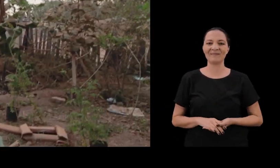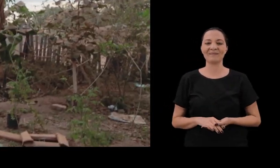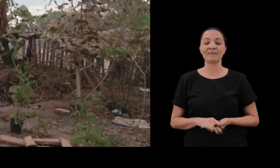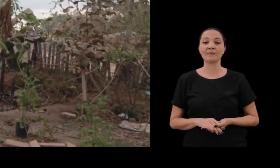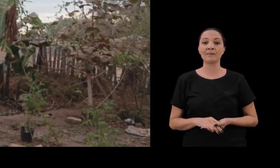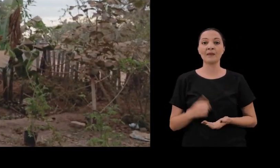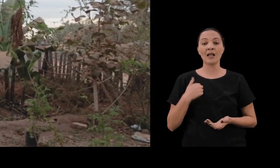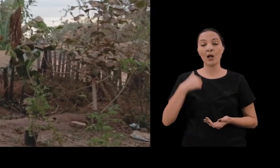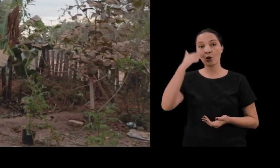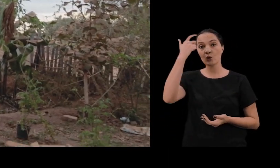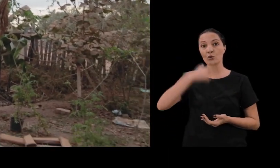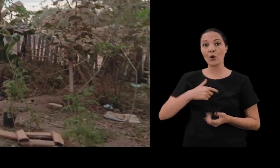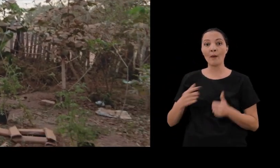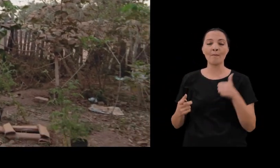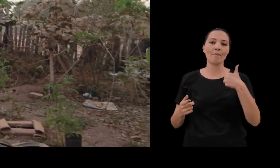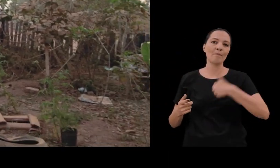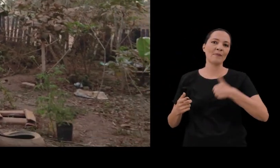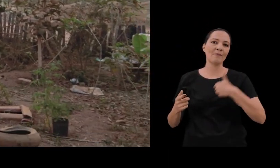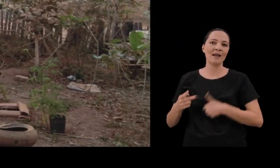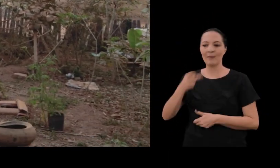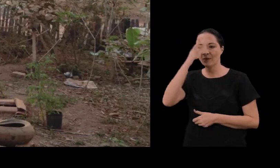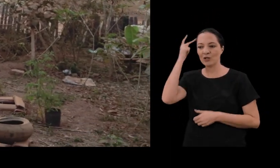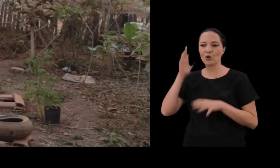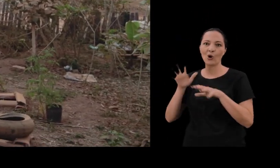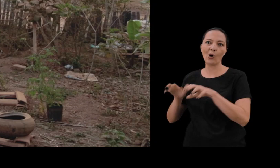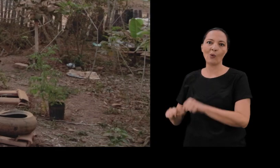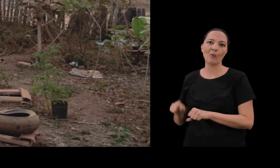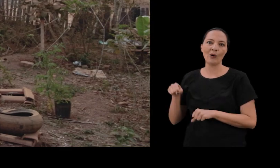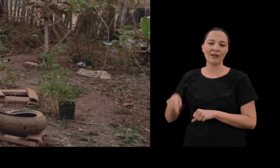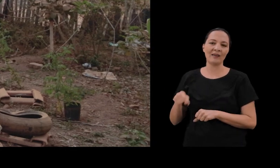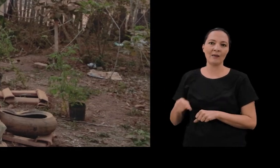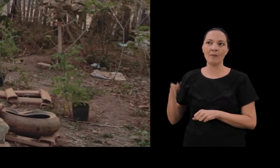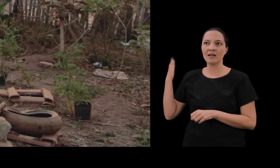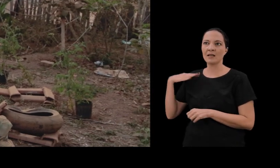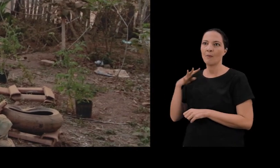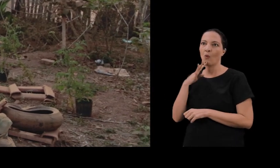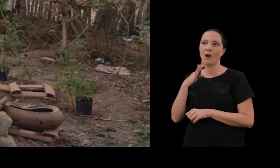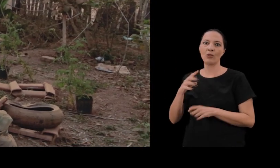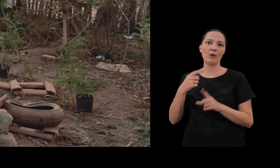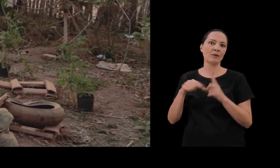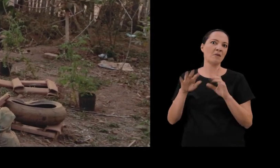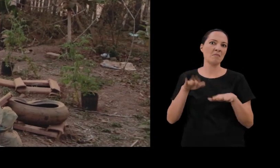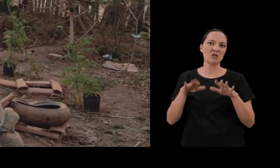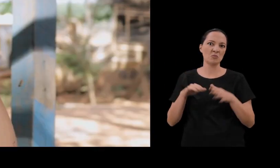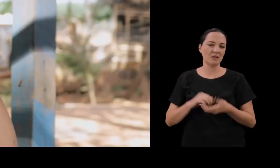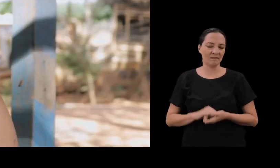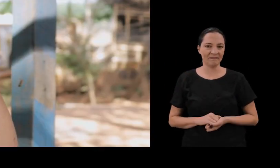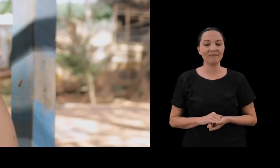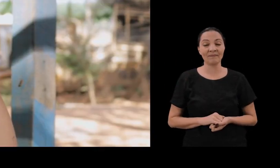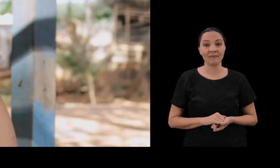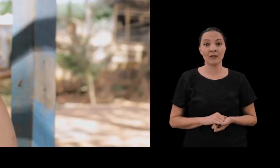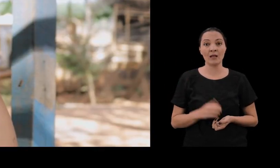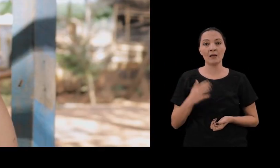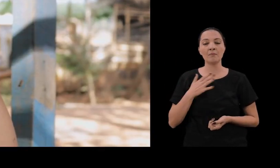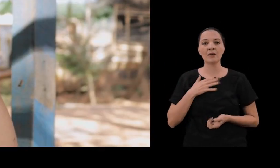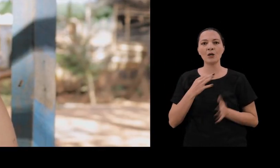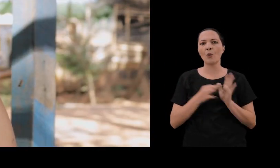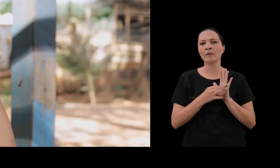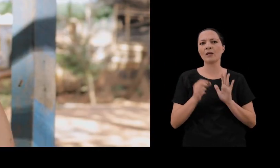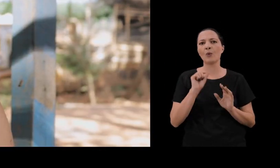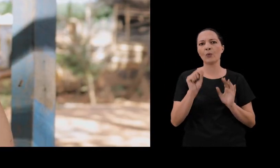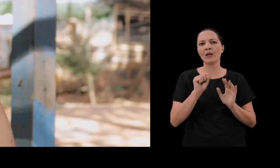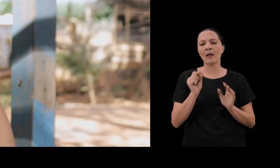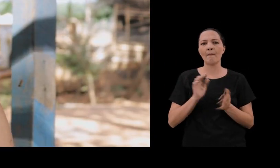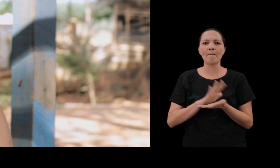Eu sou a primeira ocupante daqui, há 4 anos e meio, mais ou menos. Na minha opinião, o